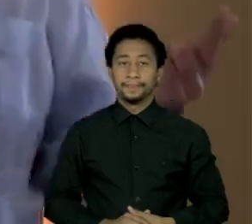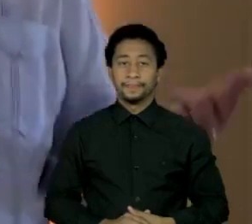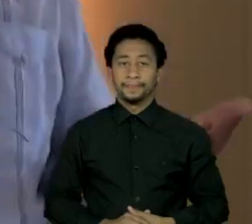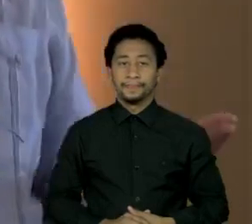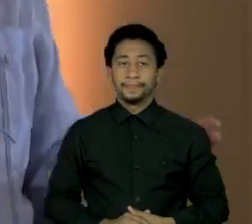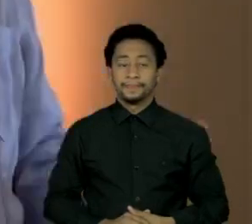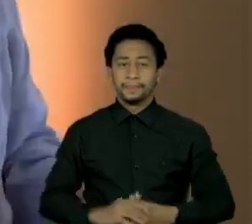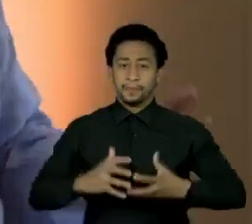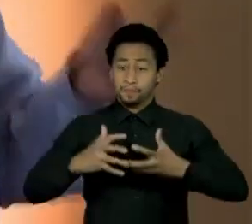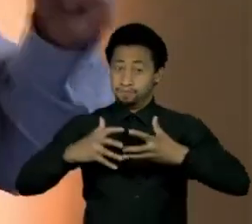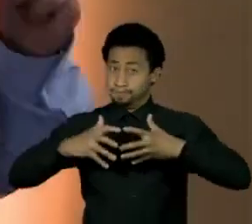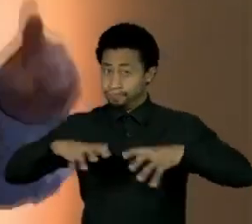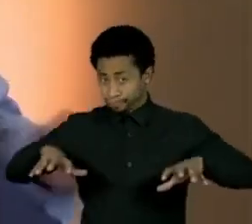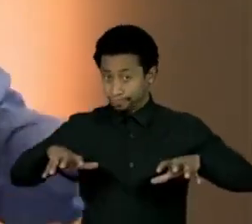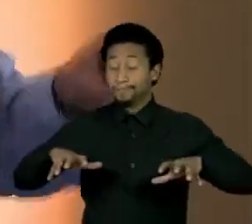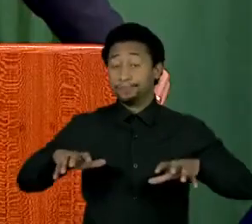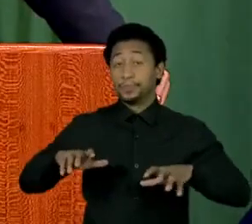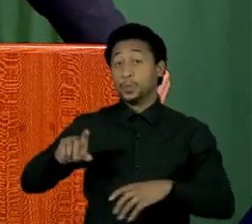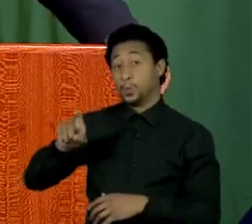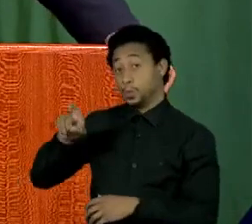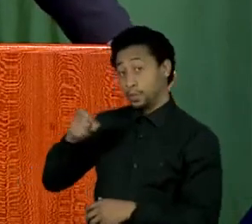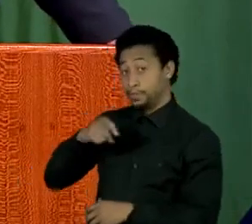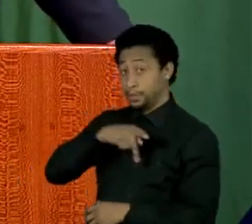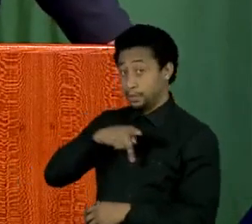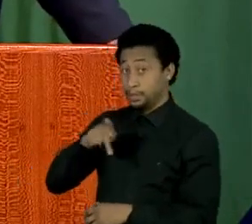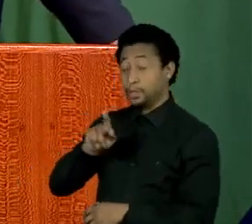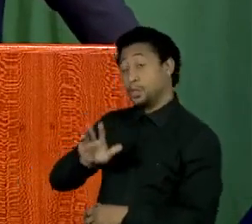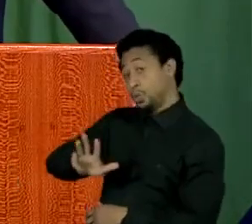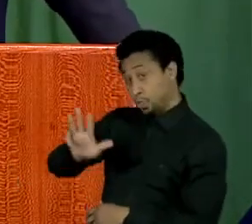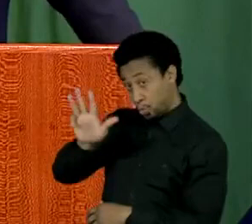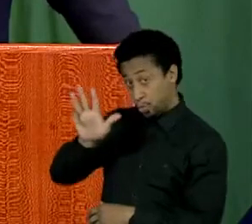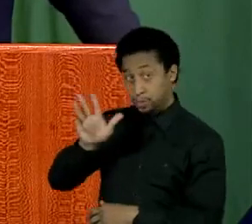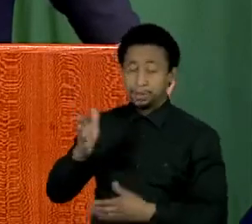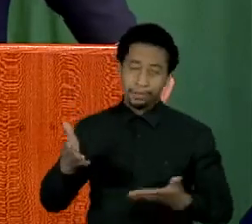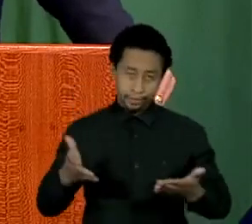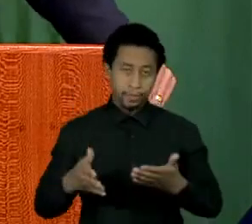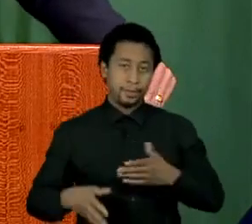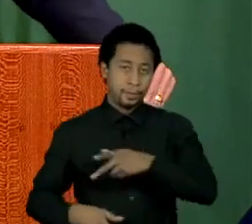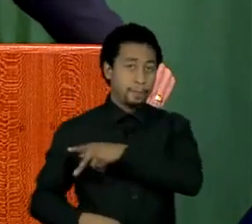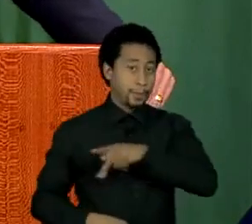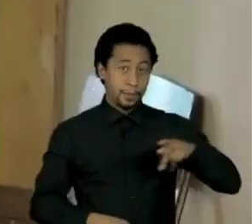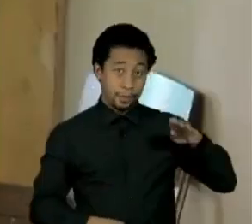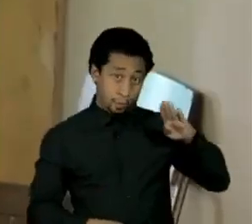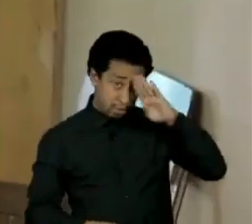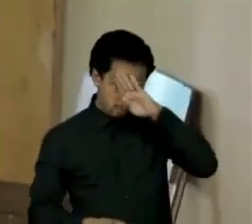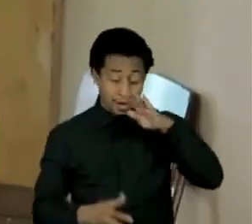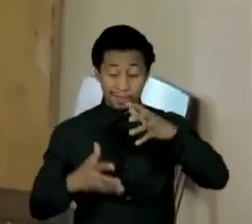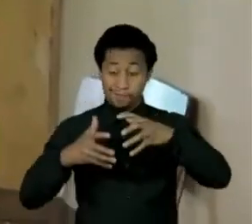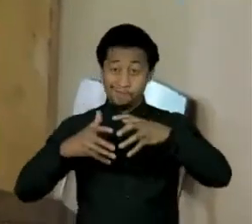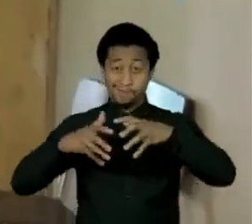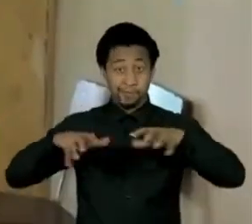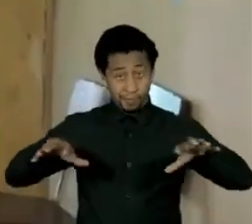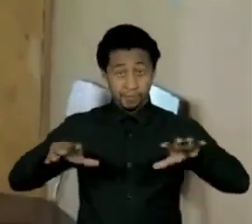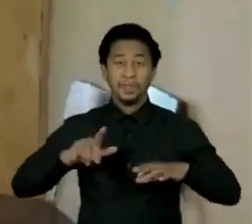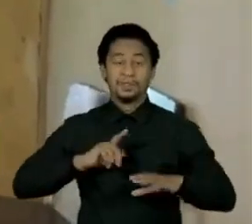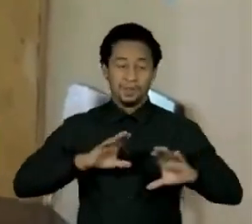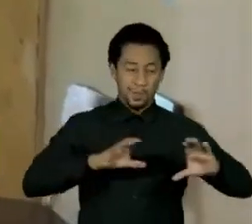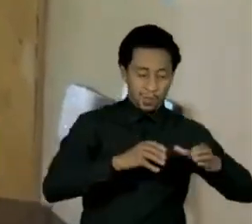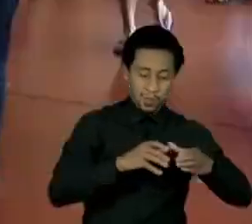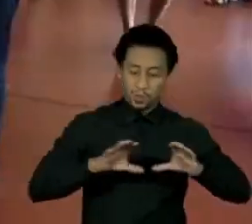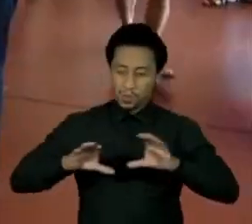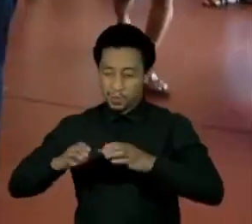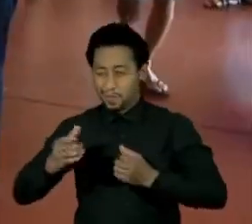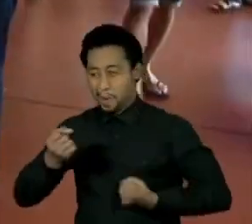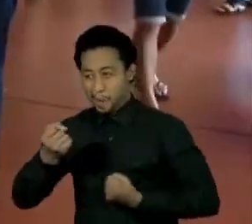A polarização entre o ex-presidente Lula e o atual Jair Bolsonaro incluiu no debate político um comportamento conhecido